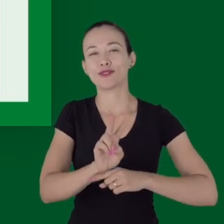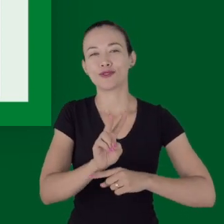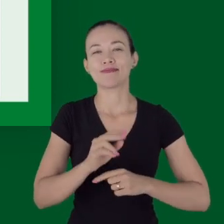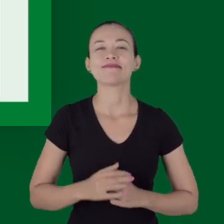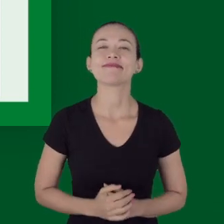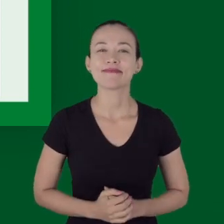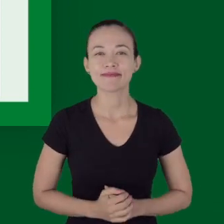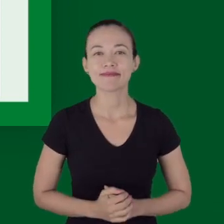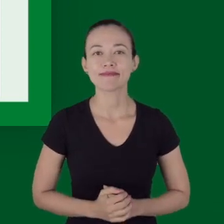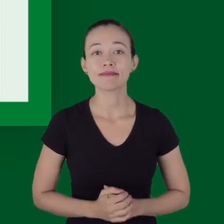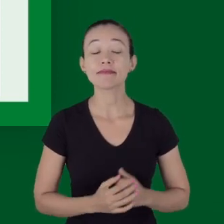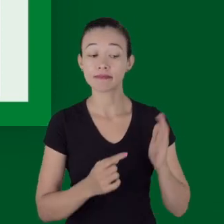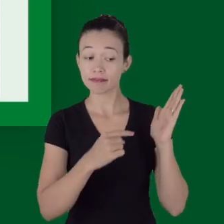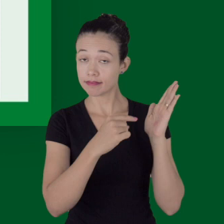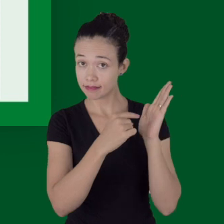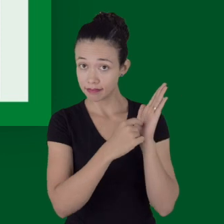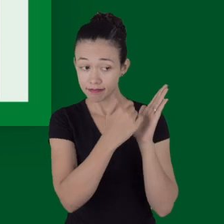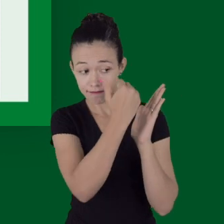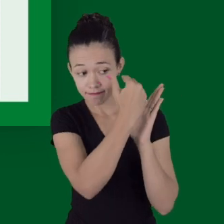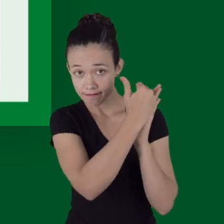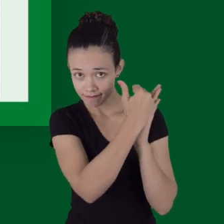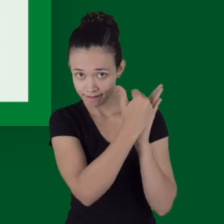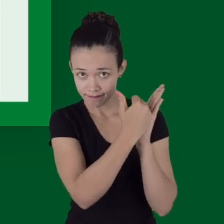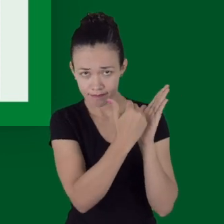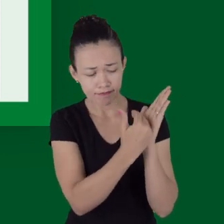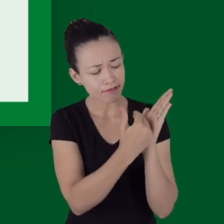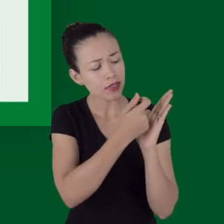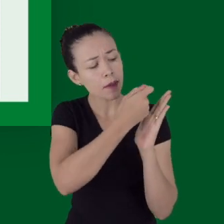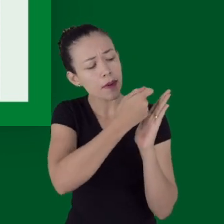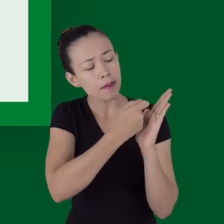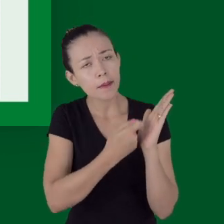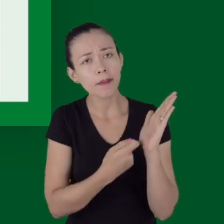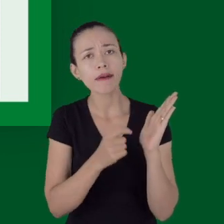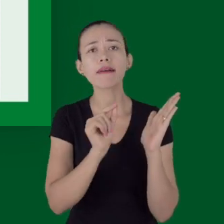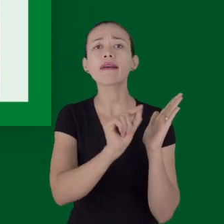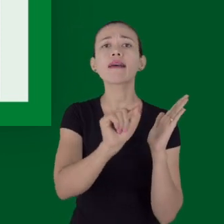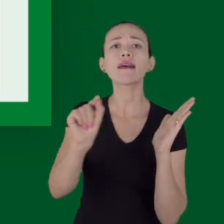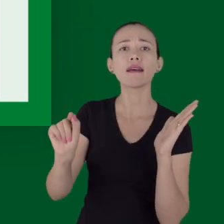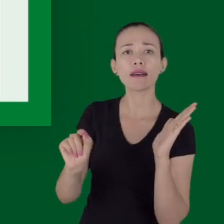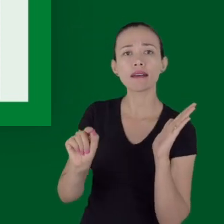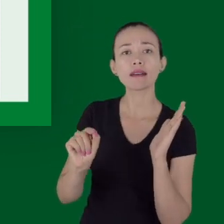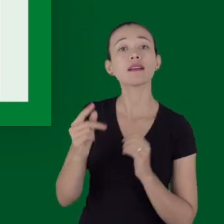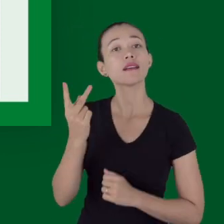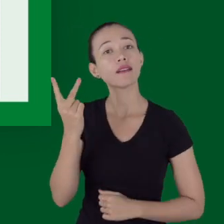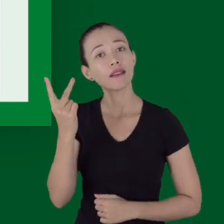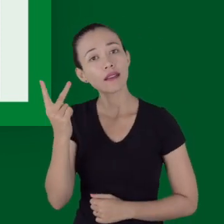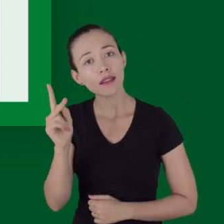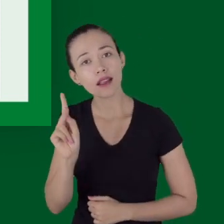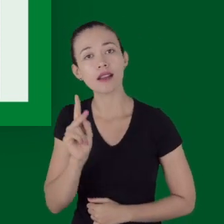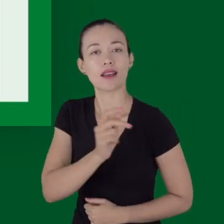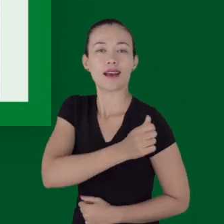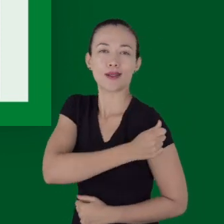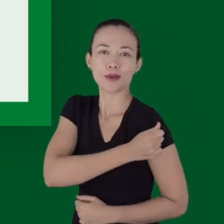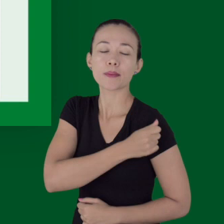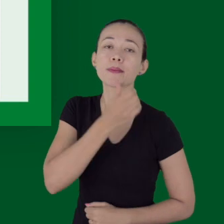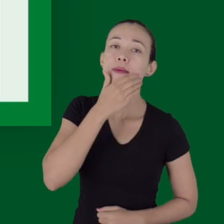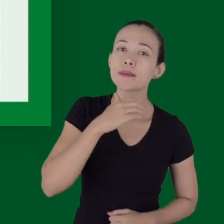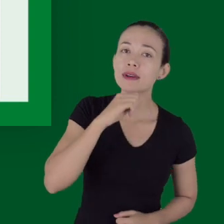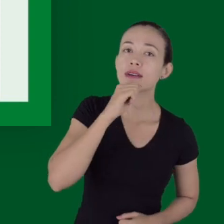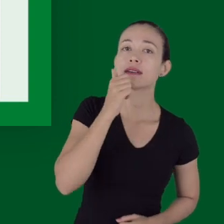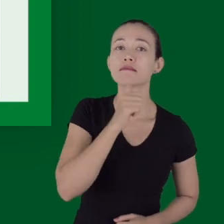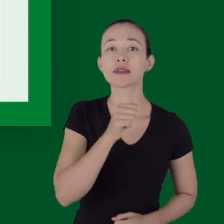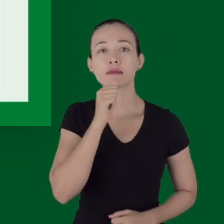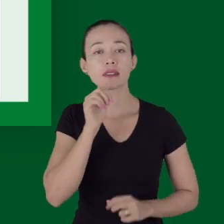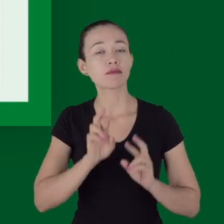Esse plano, ele deve ser preenchido pelos responsáveis legais, junto com o médico assistente da